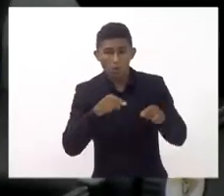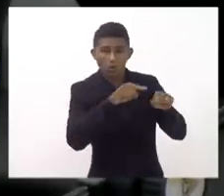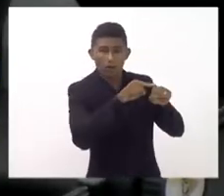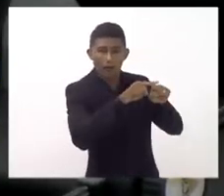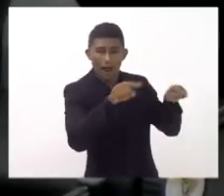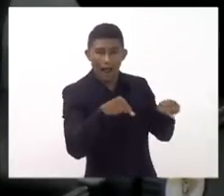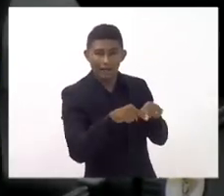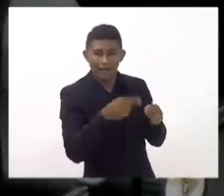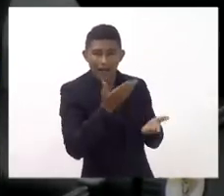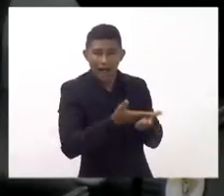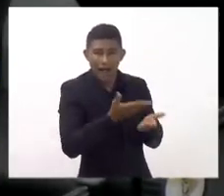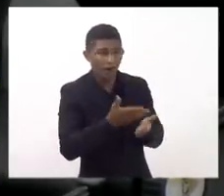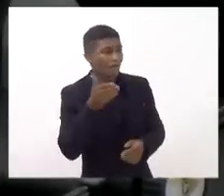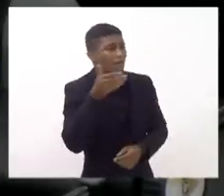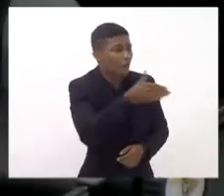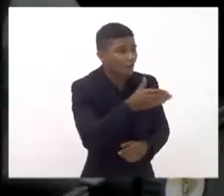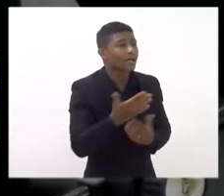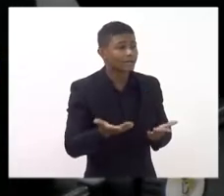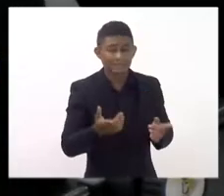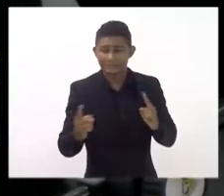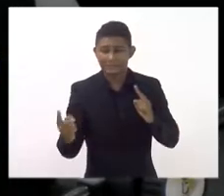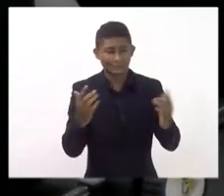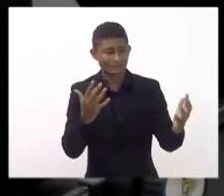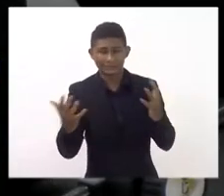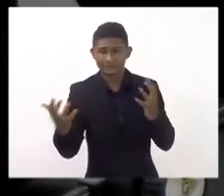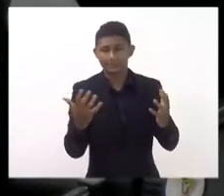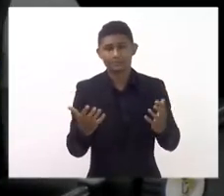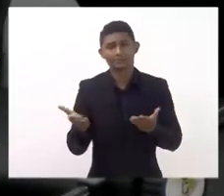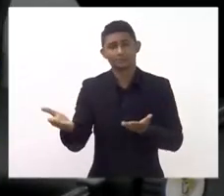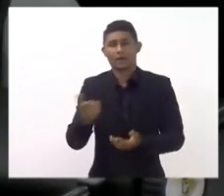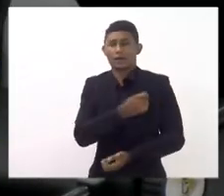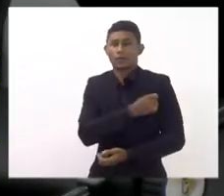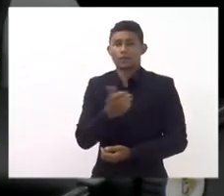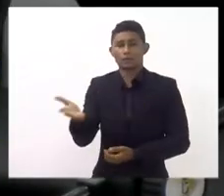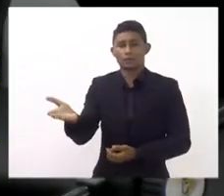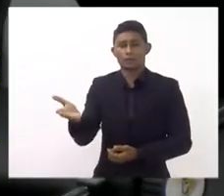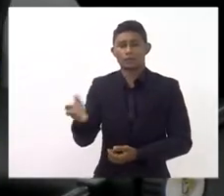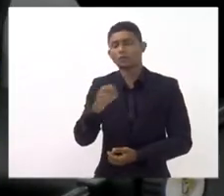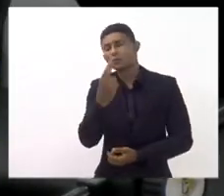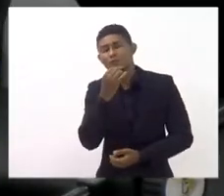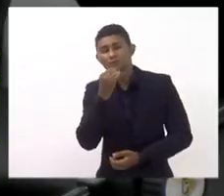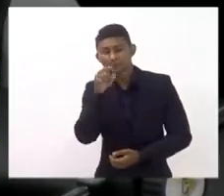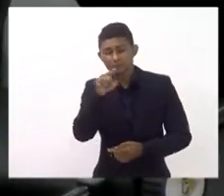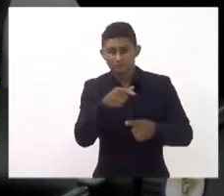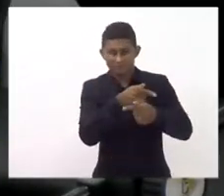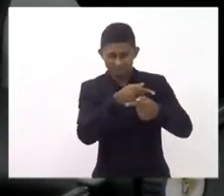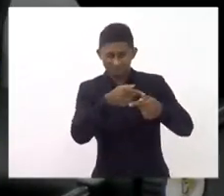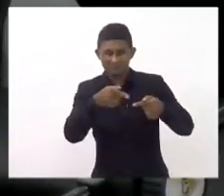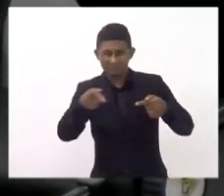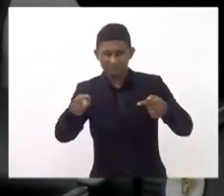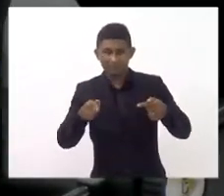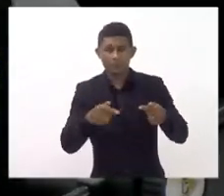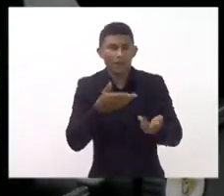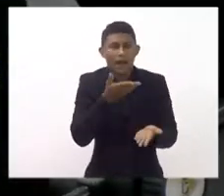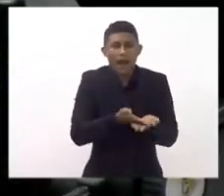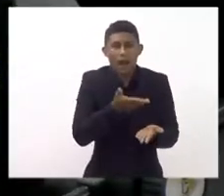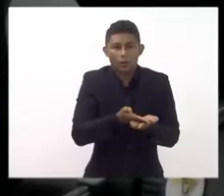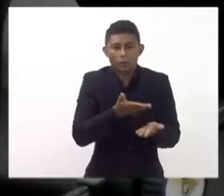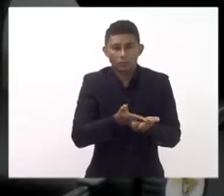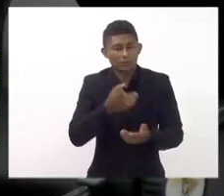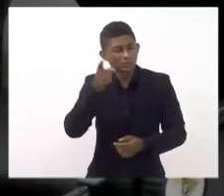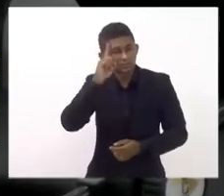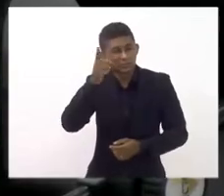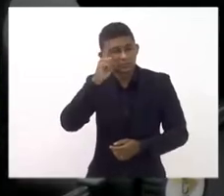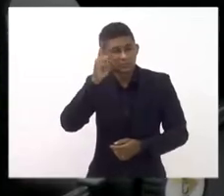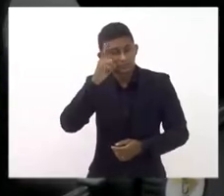alunos. Não queira imaginar do que pegar suas aulas 5 dias e você ter que escolher: ah, eu vou na segunda e